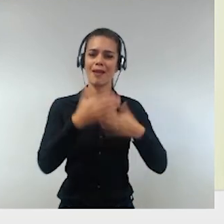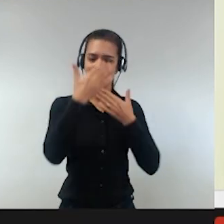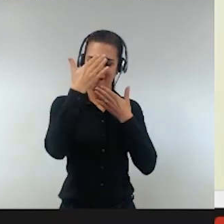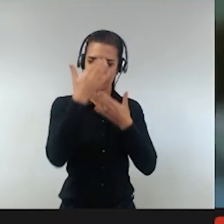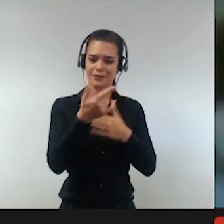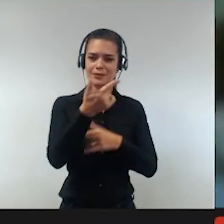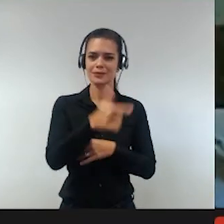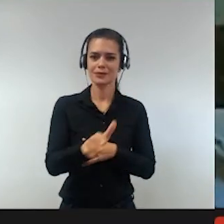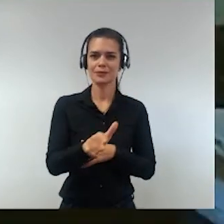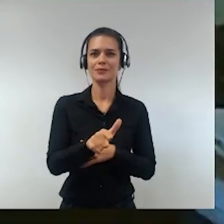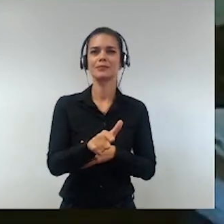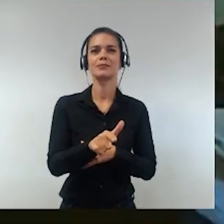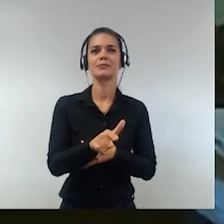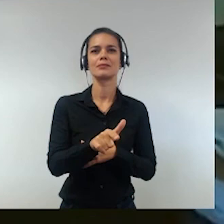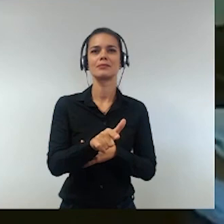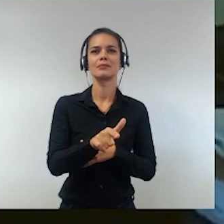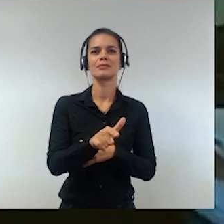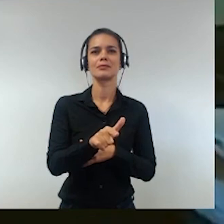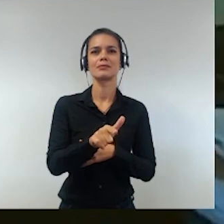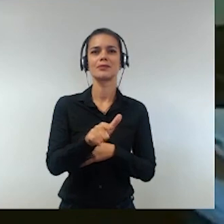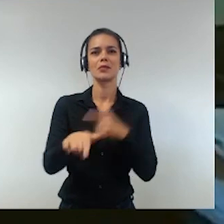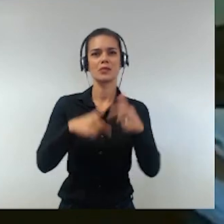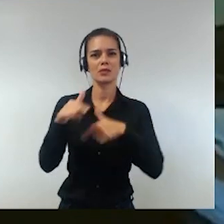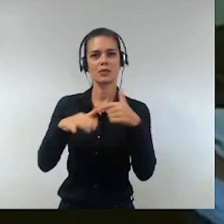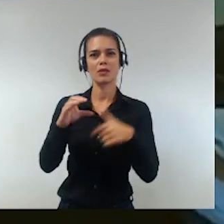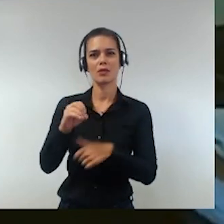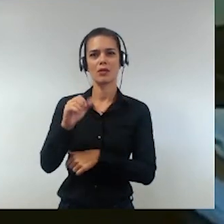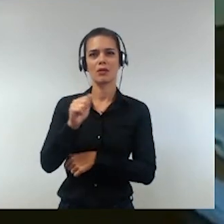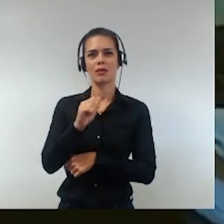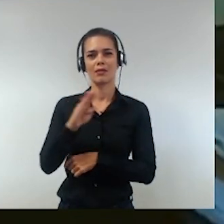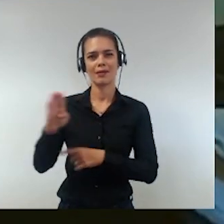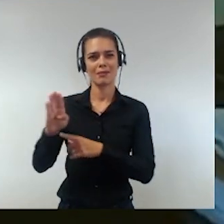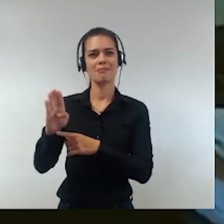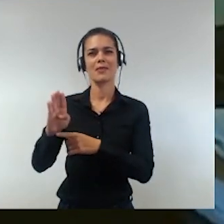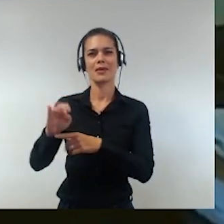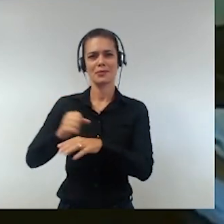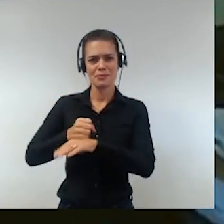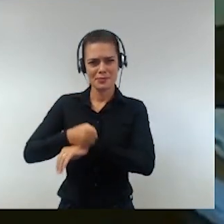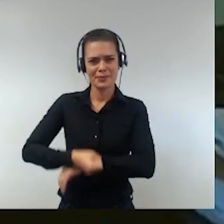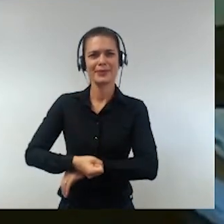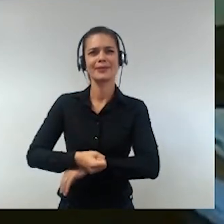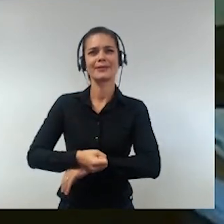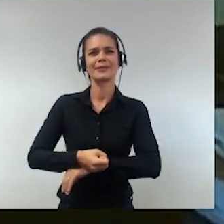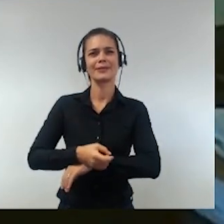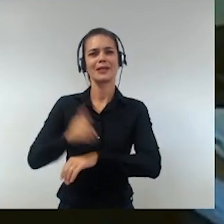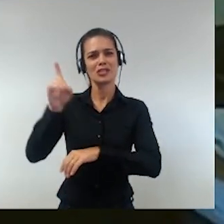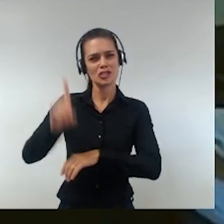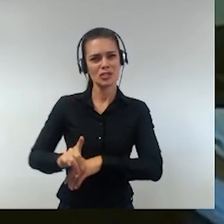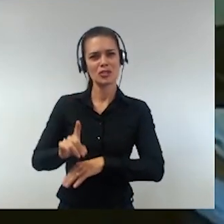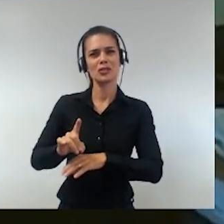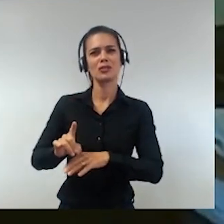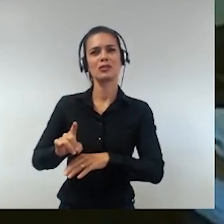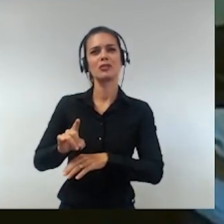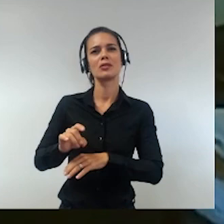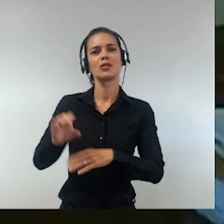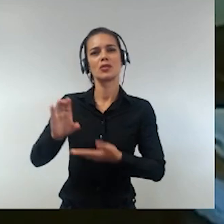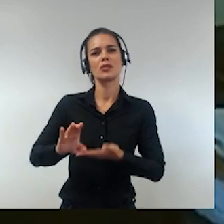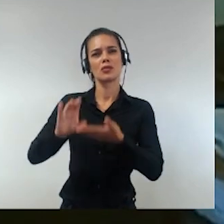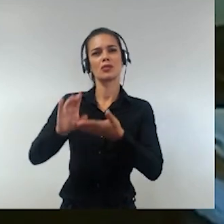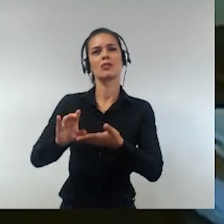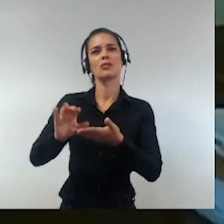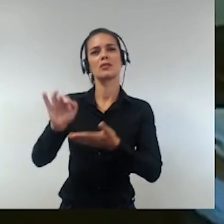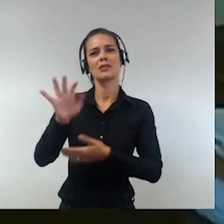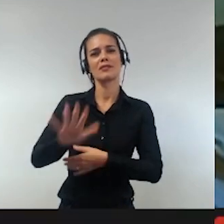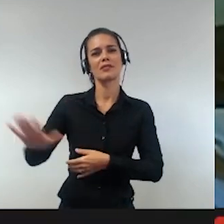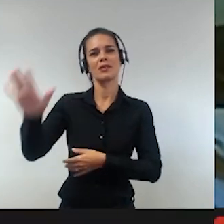Agradecer mais uma vez os funcionários da OAB, que são incansáveis, a diretoria da ENA, do Conselho Federal,